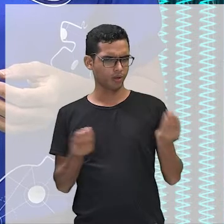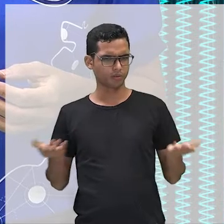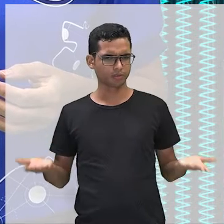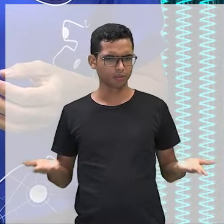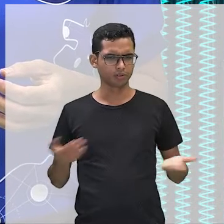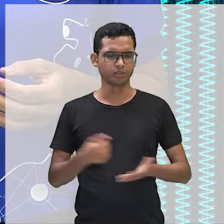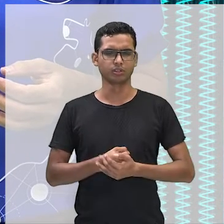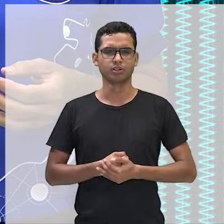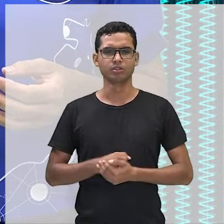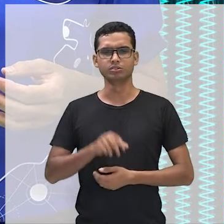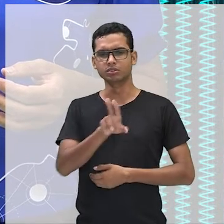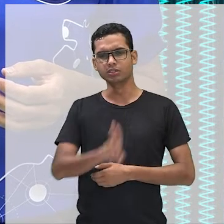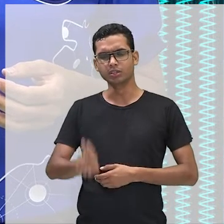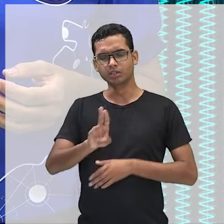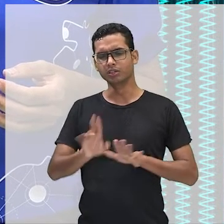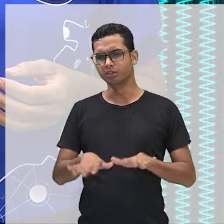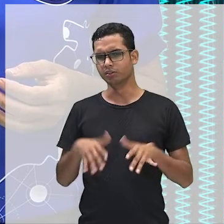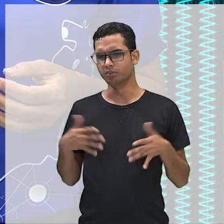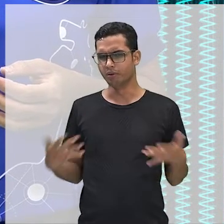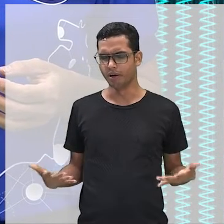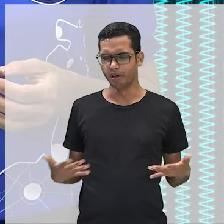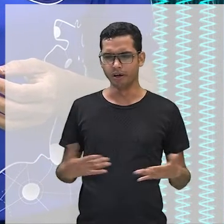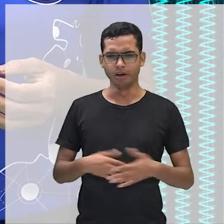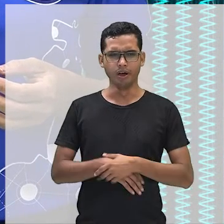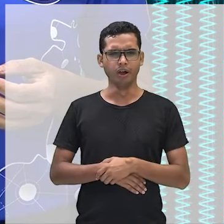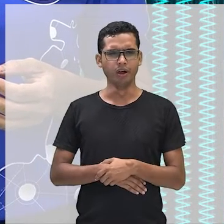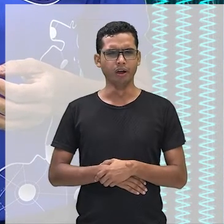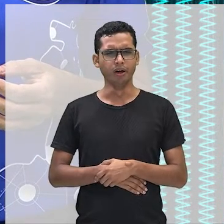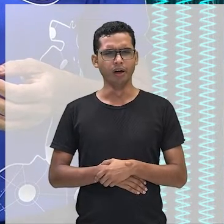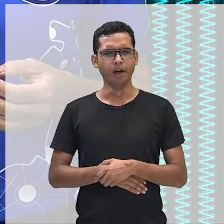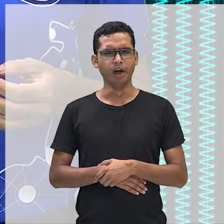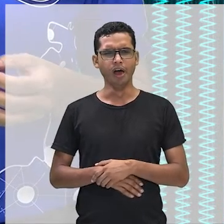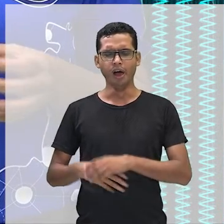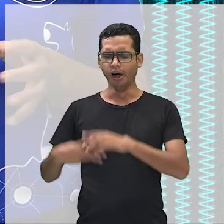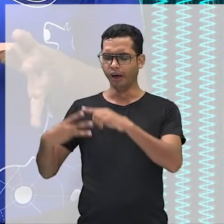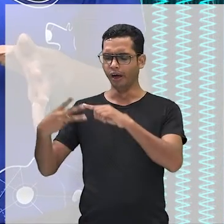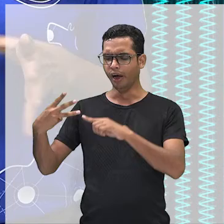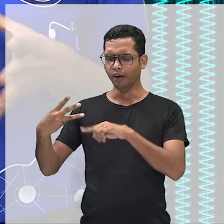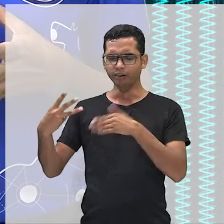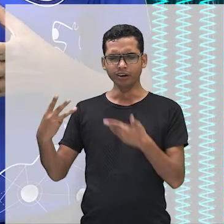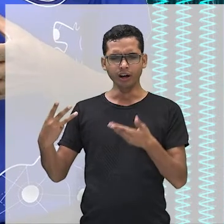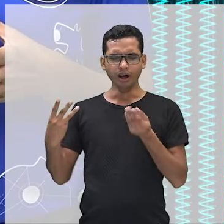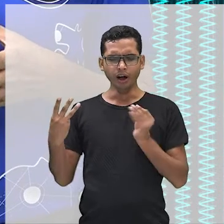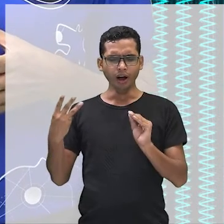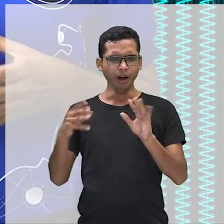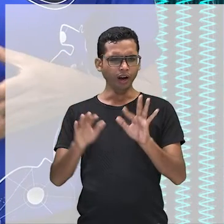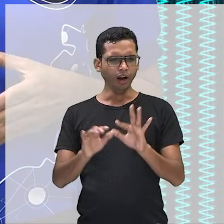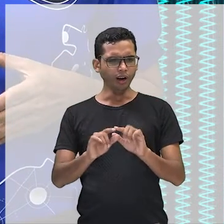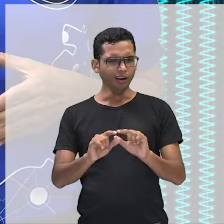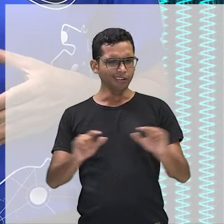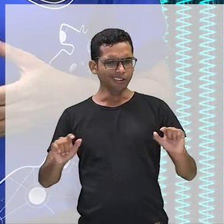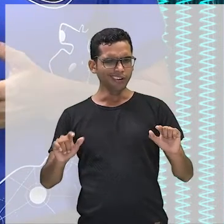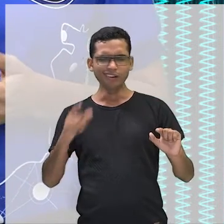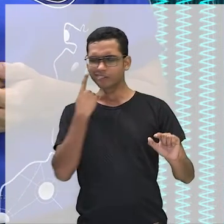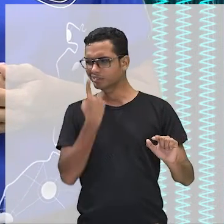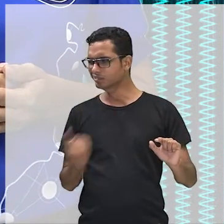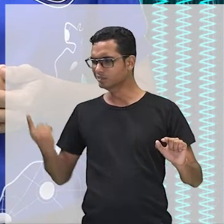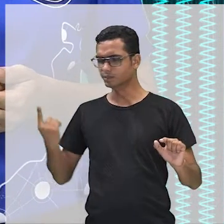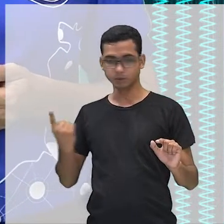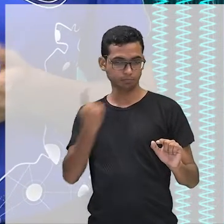seria o que eu vou utilizar aqui com função de objeto? As, you ou them? Então, vamos